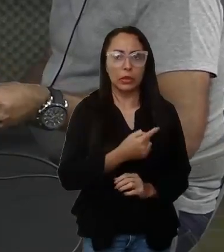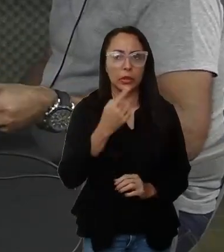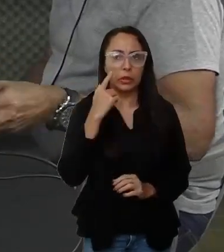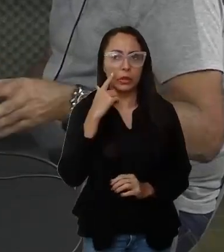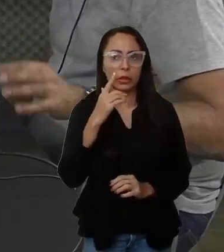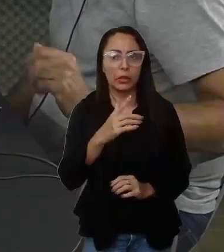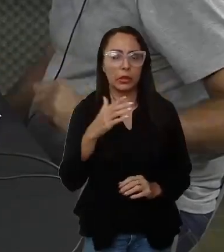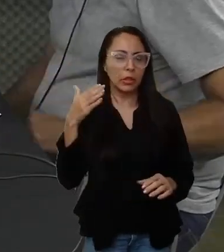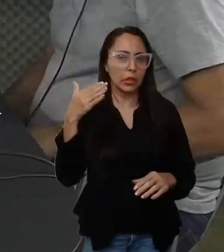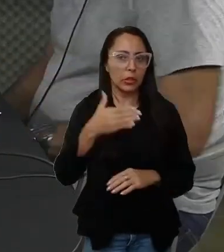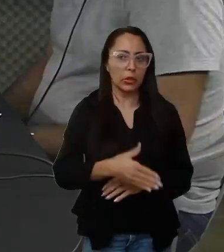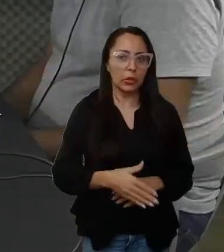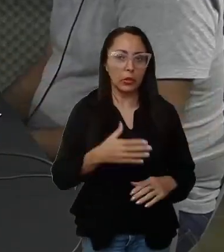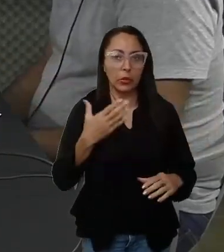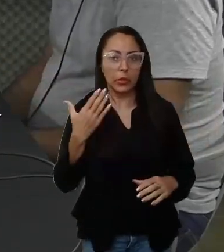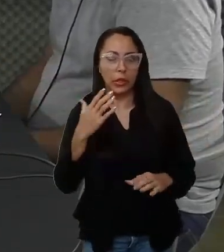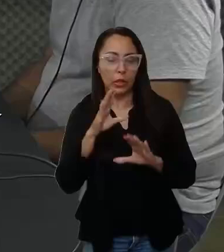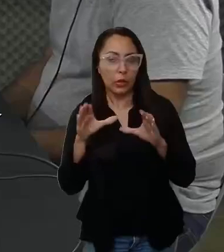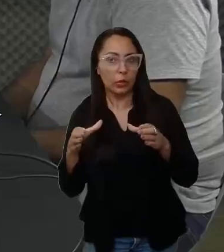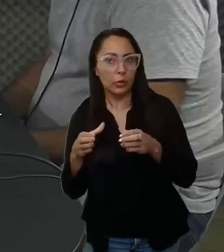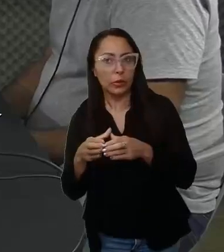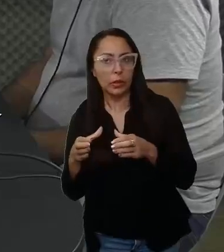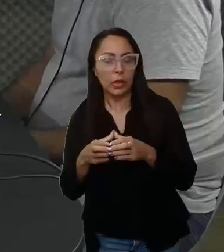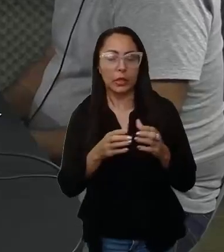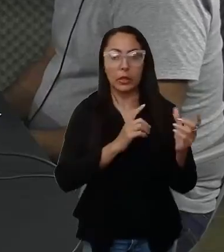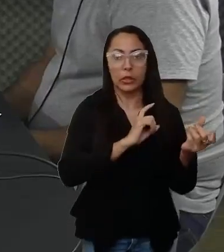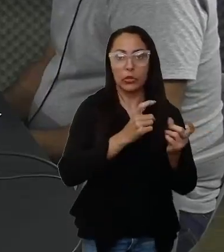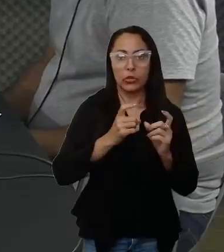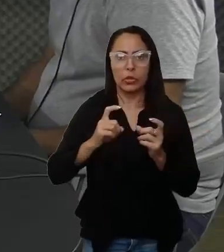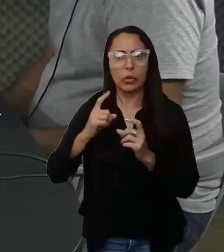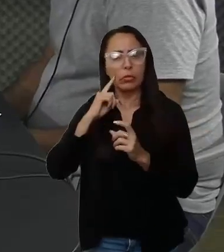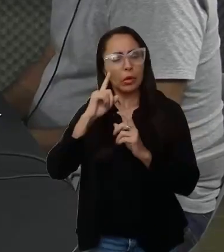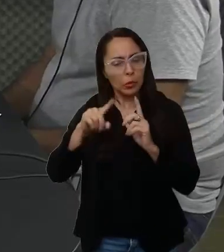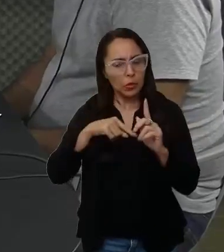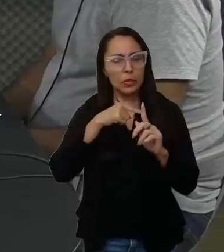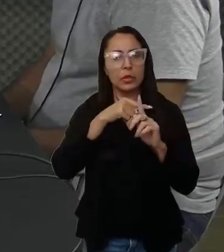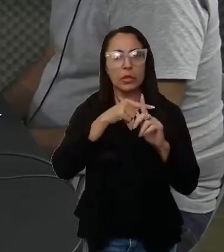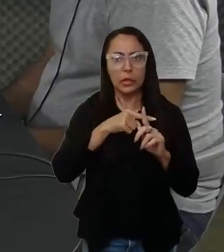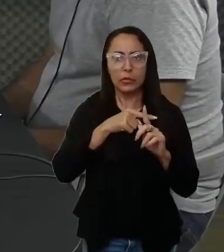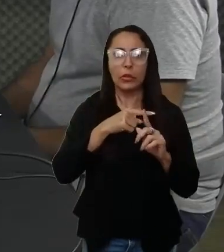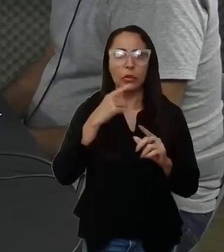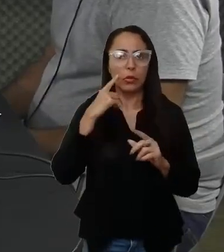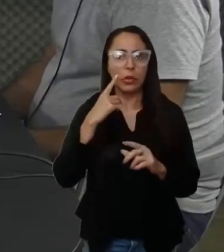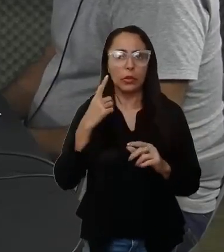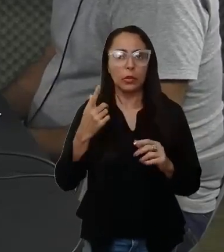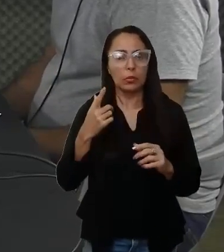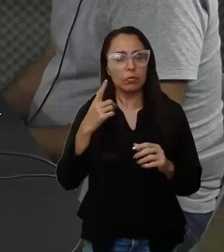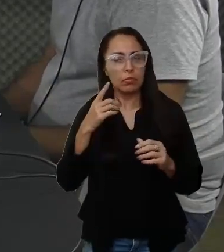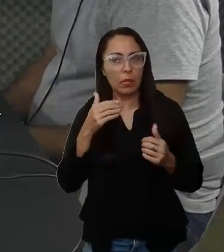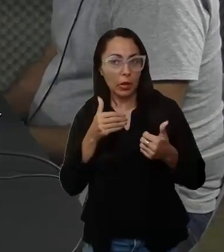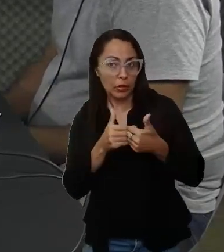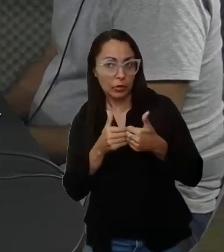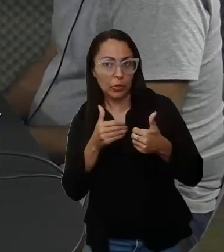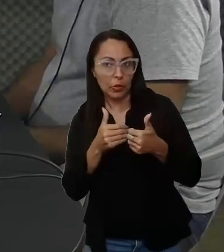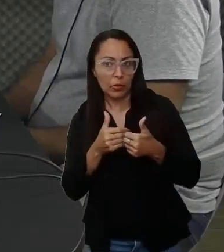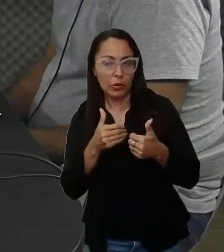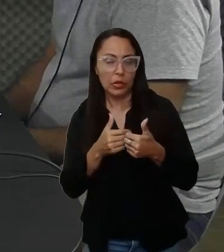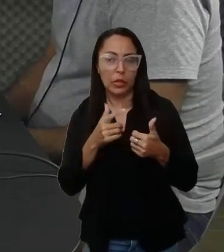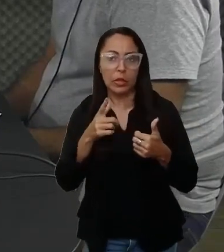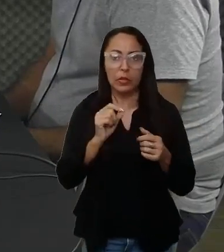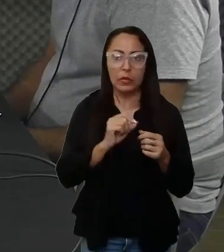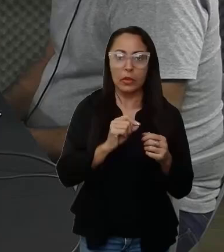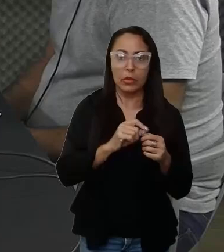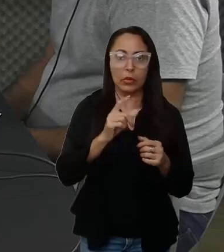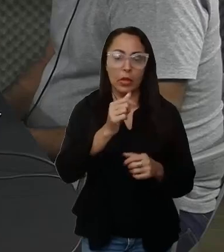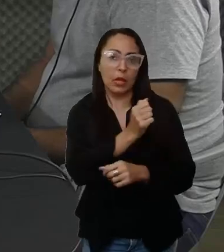inclui a comunidade na discussão, isso é um impacto super positivo. Né? Então, quanto mais próximo a gente fizer com que o